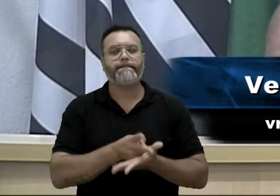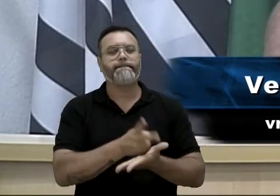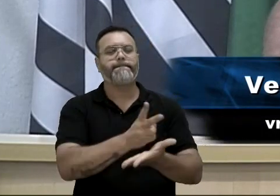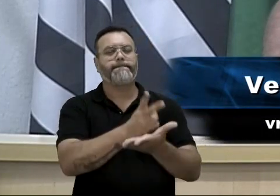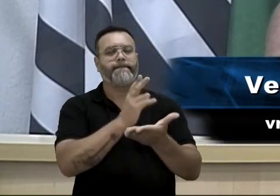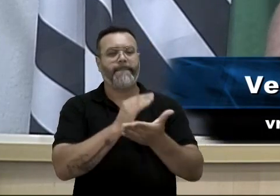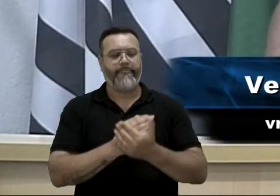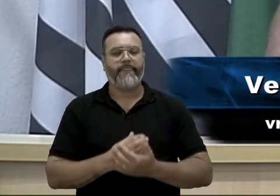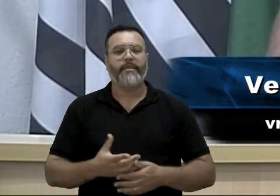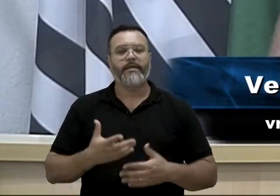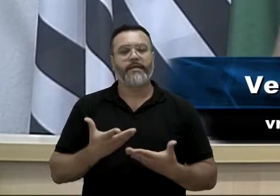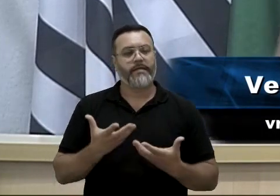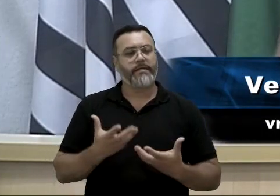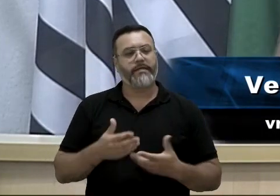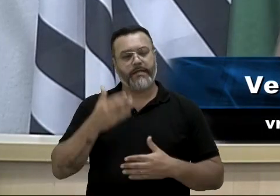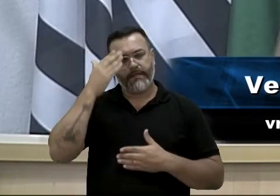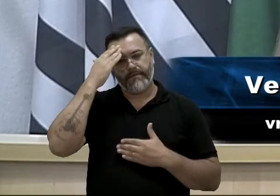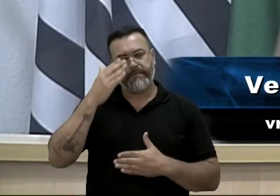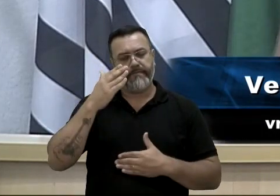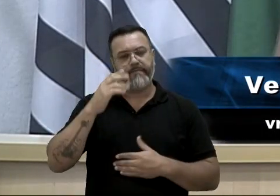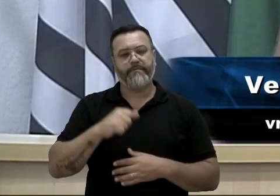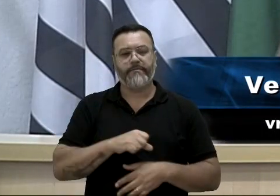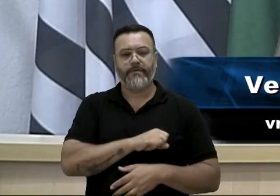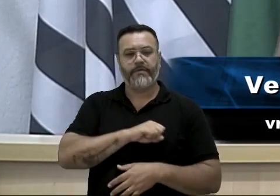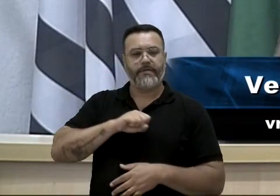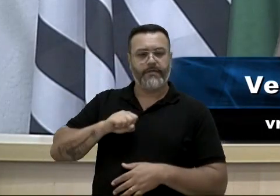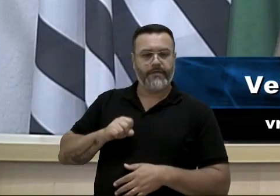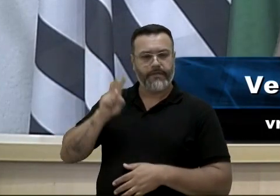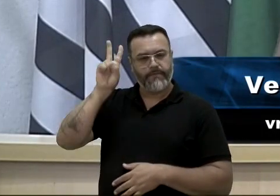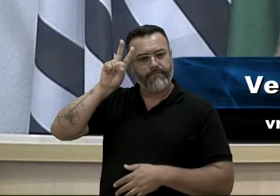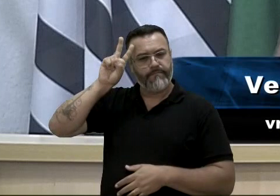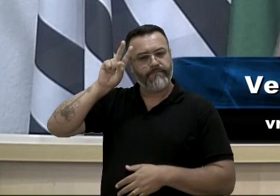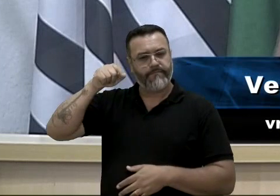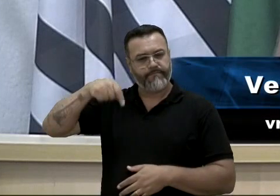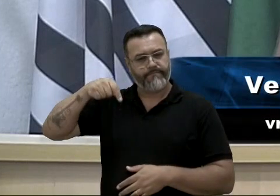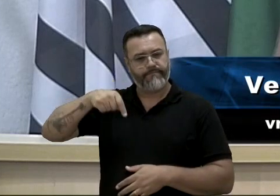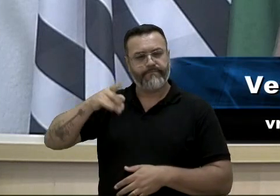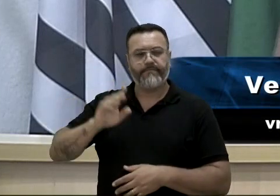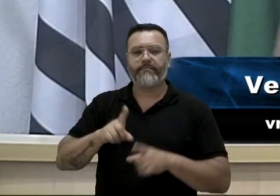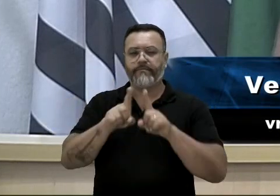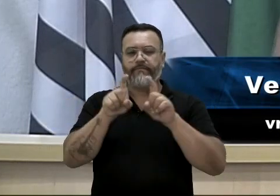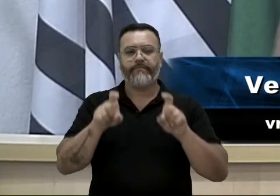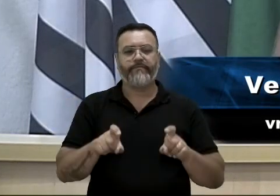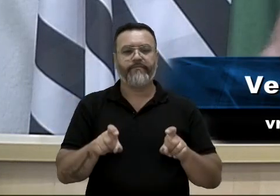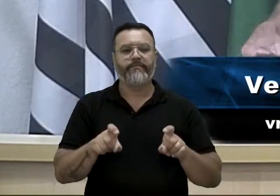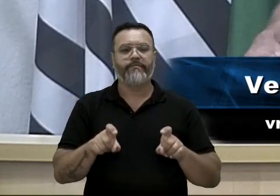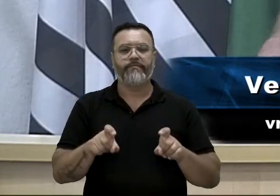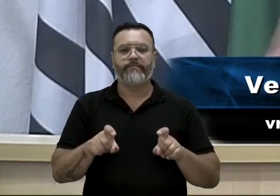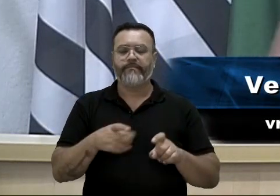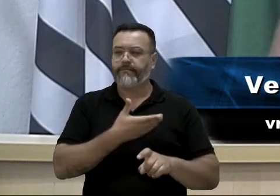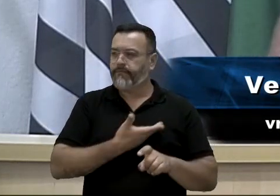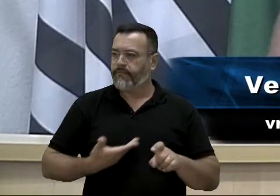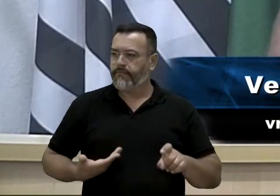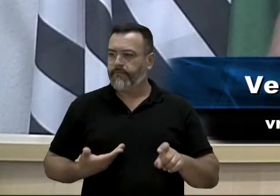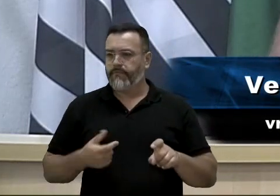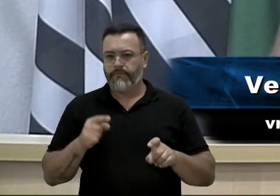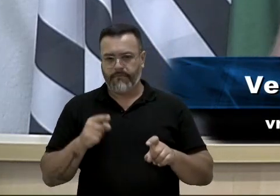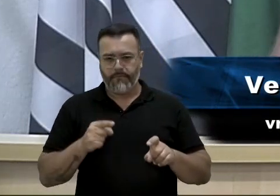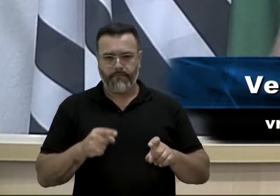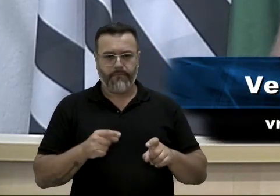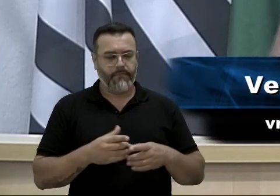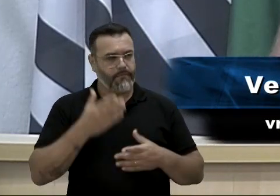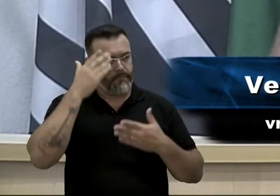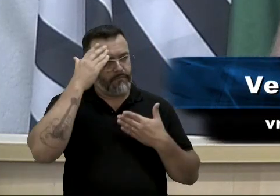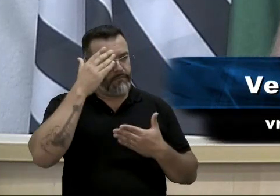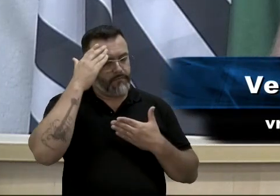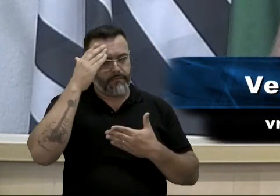do Município, IPMT, que vai viabilizar que cerca de 50 servidores consigam o benefício. Agradecer a todos os